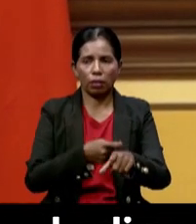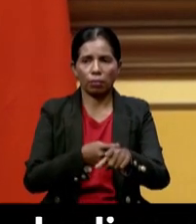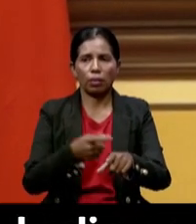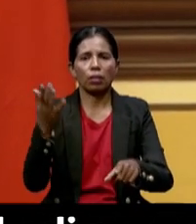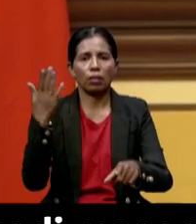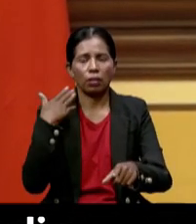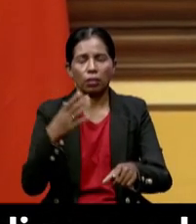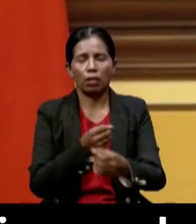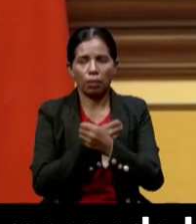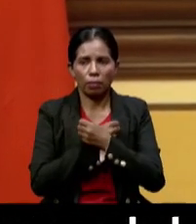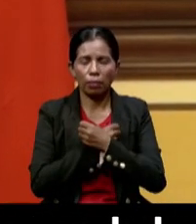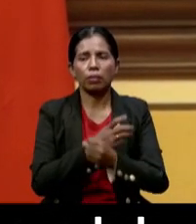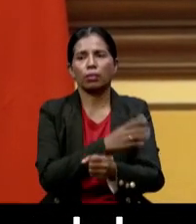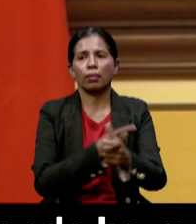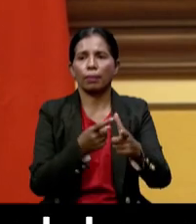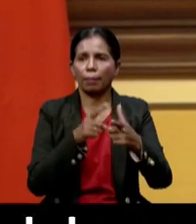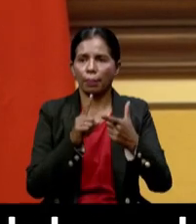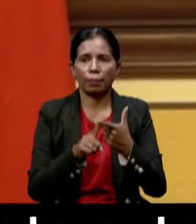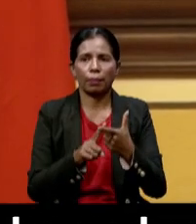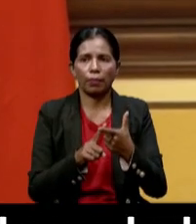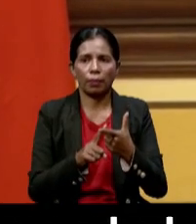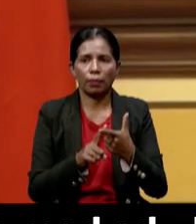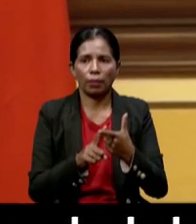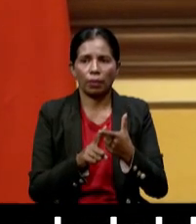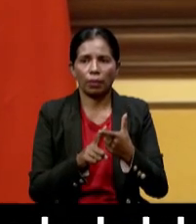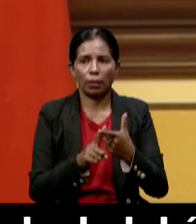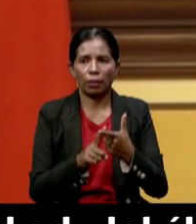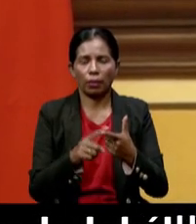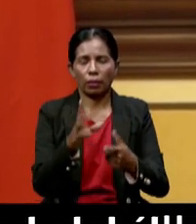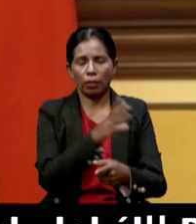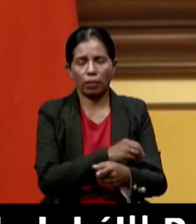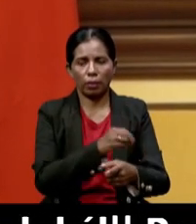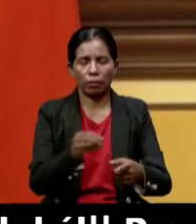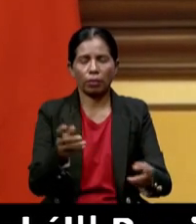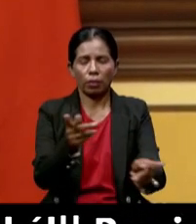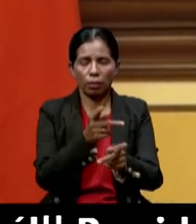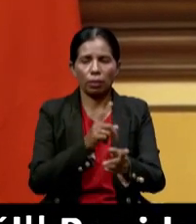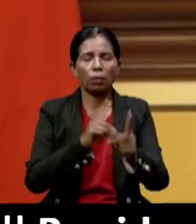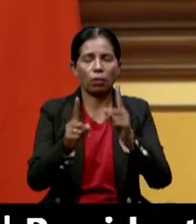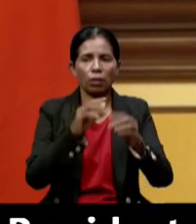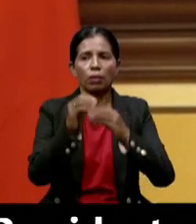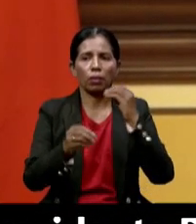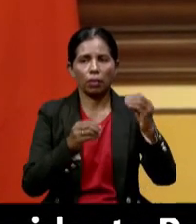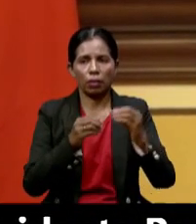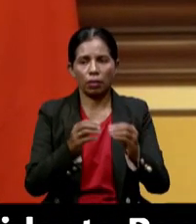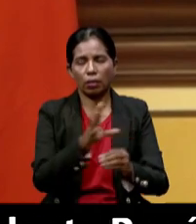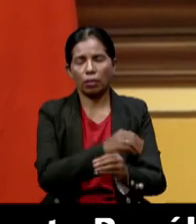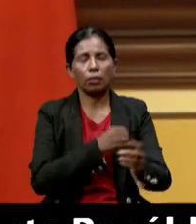dos abraços e dos protestos de